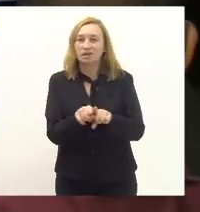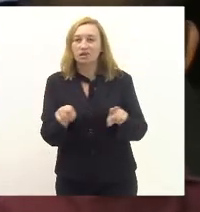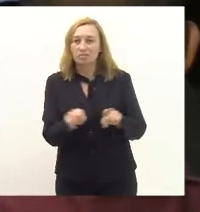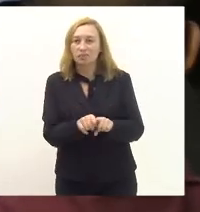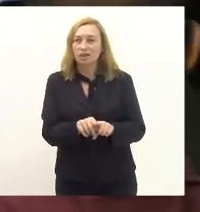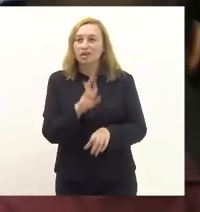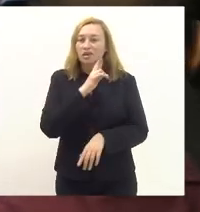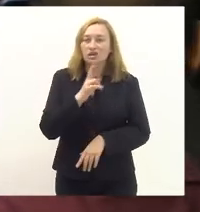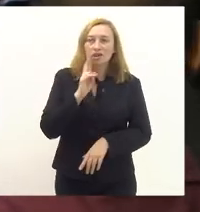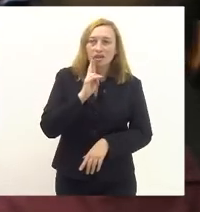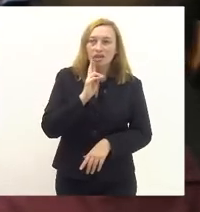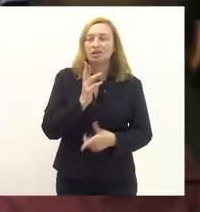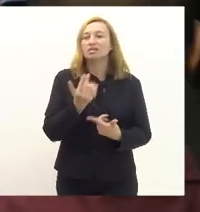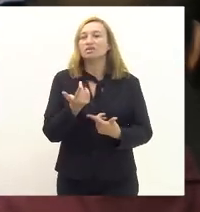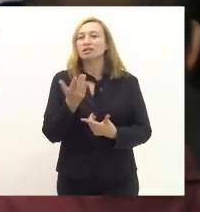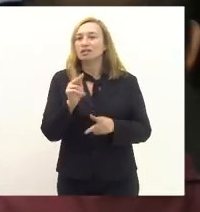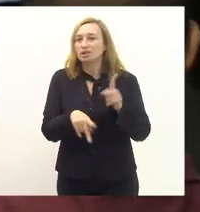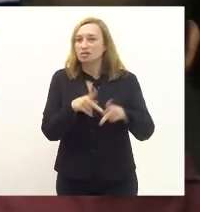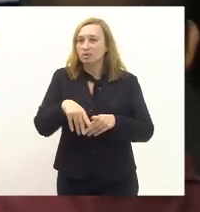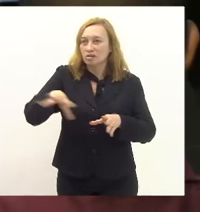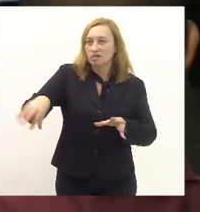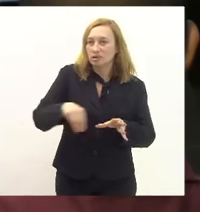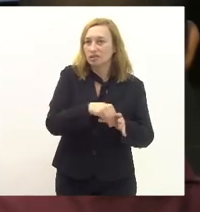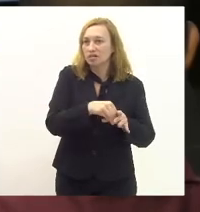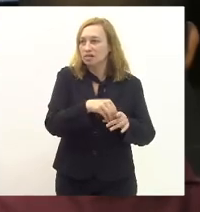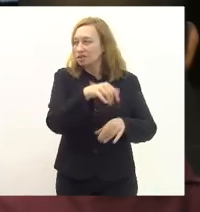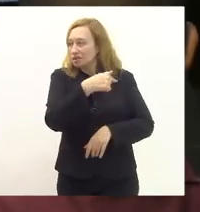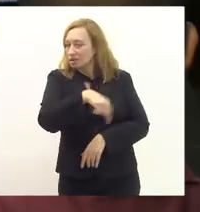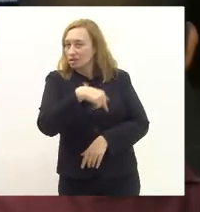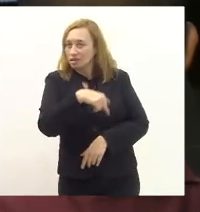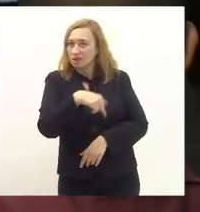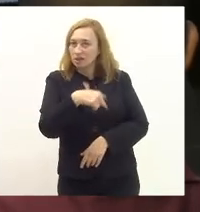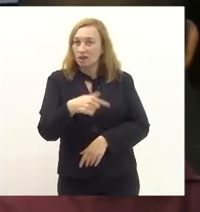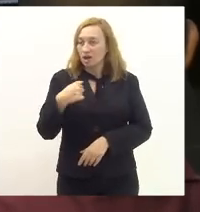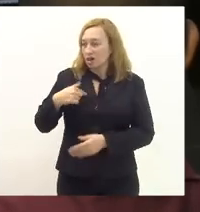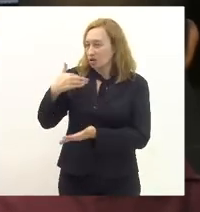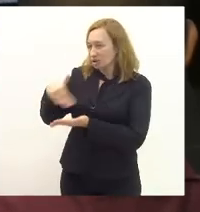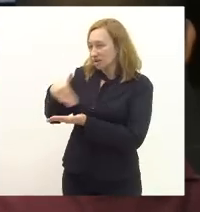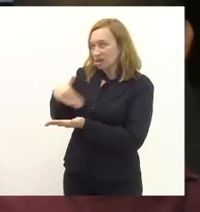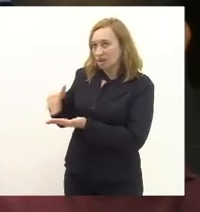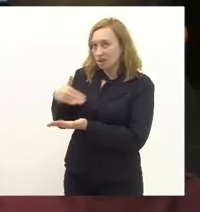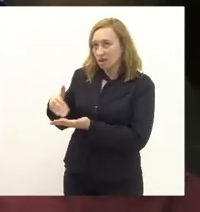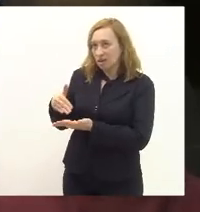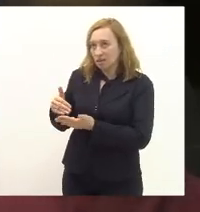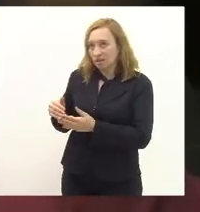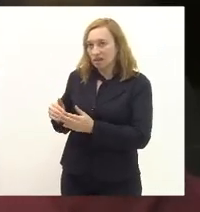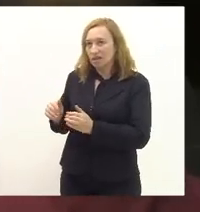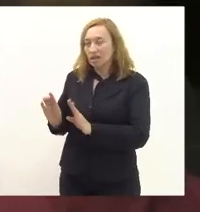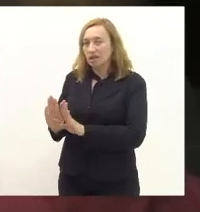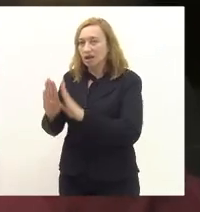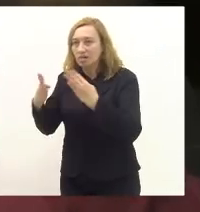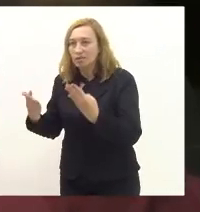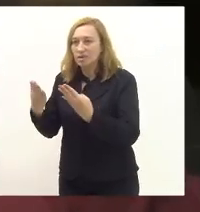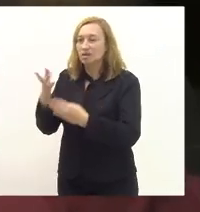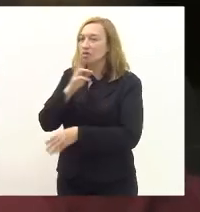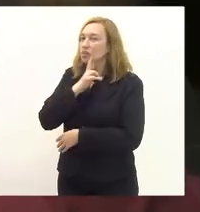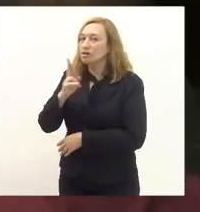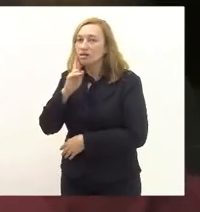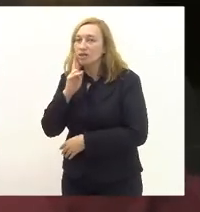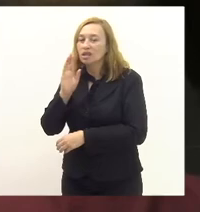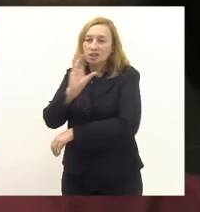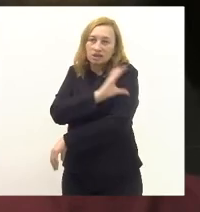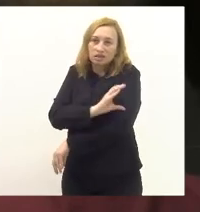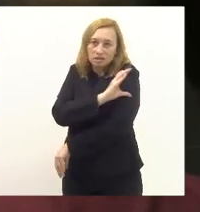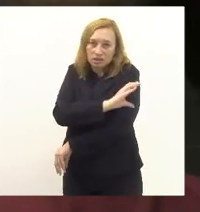restaurante popular vai ser implementado na cidade de Queimados. Eu, que, quando estive secretário, reabri o restaurante de Campos,